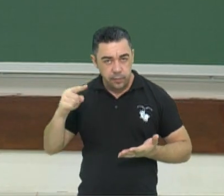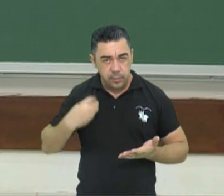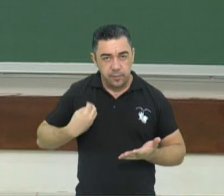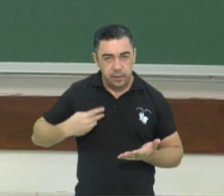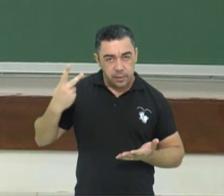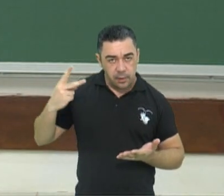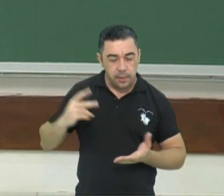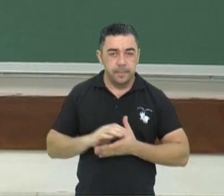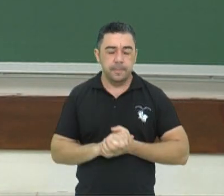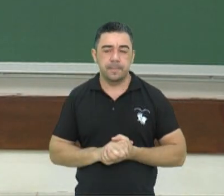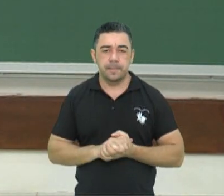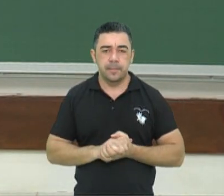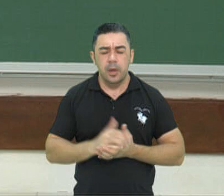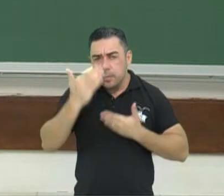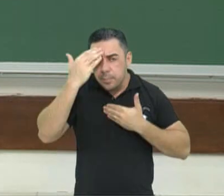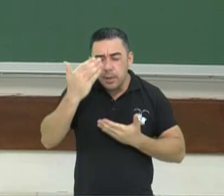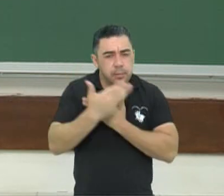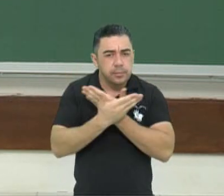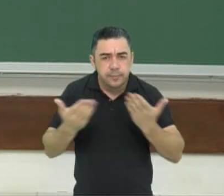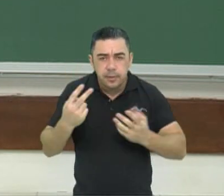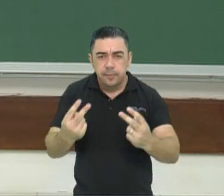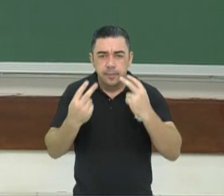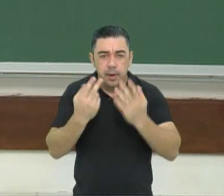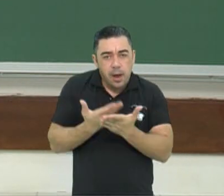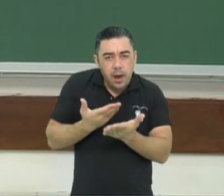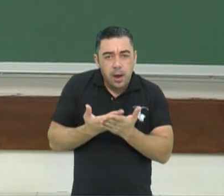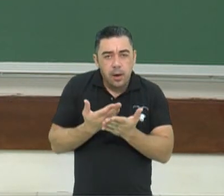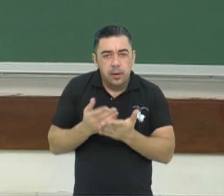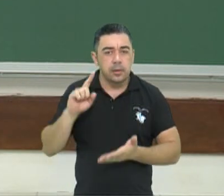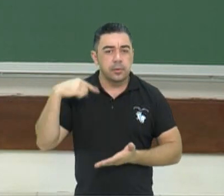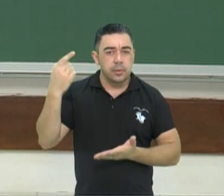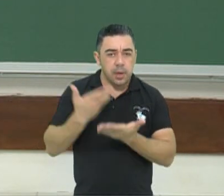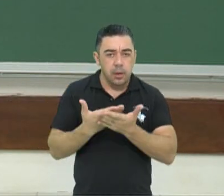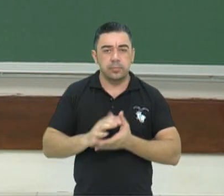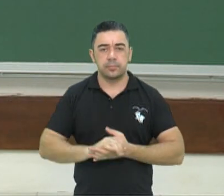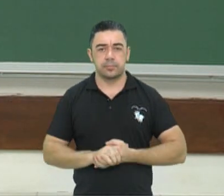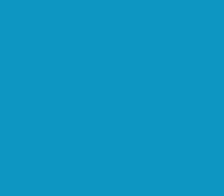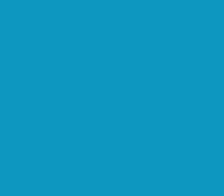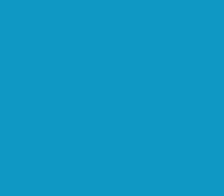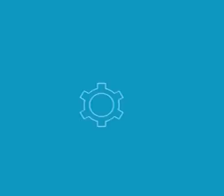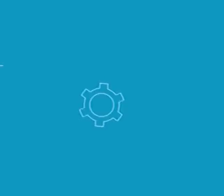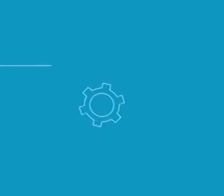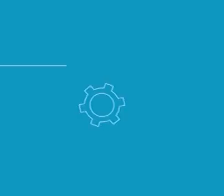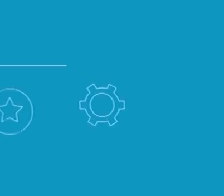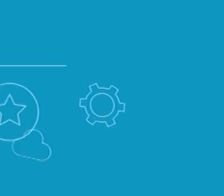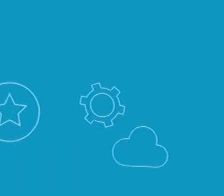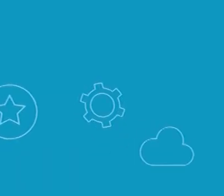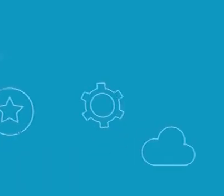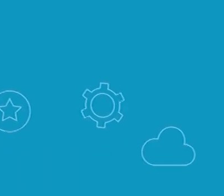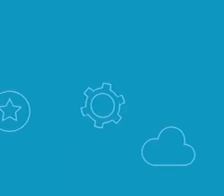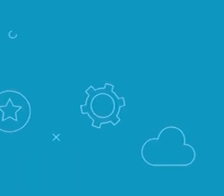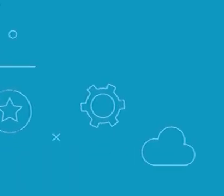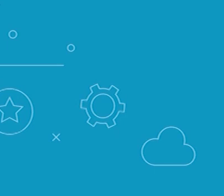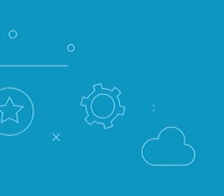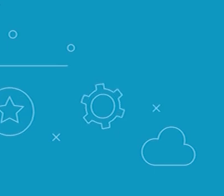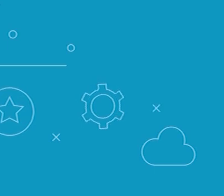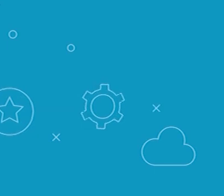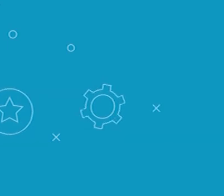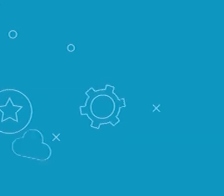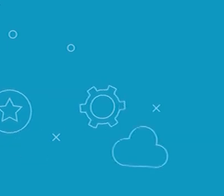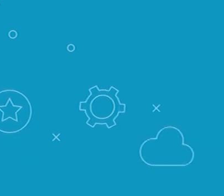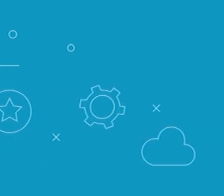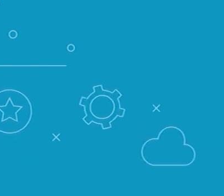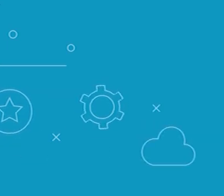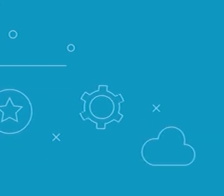obra dela. Gente, muito obrigado, tudo de bom, até a próxima aula.